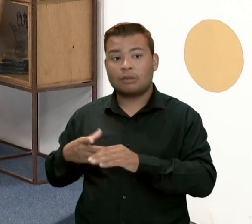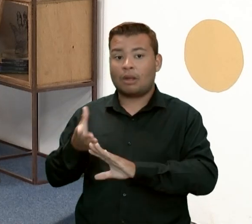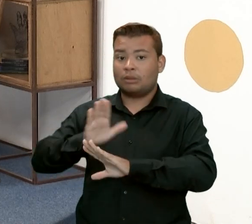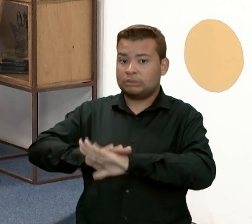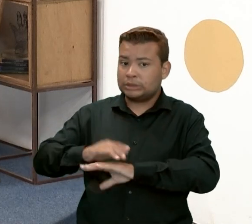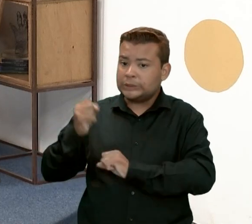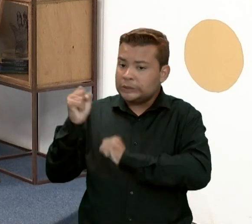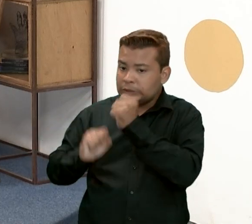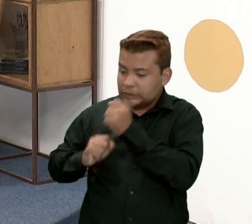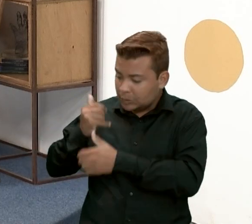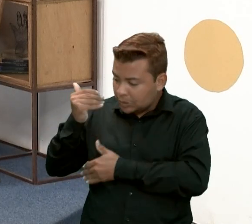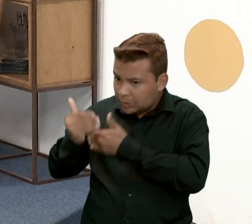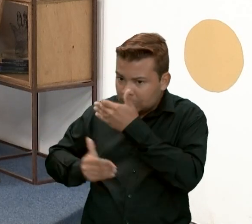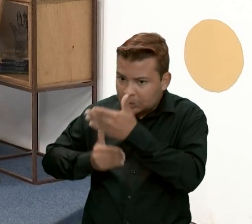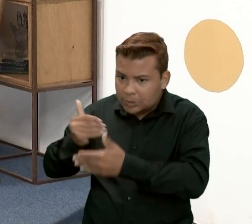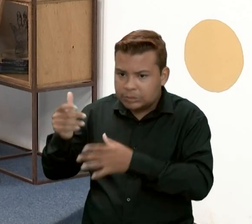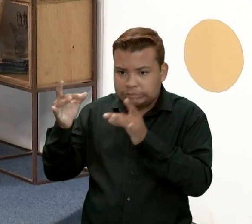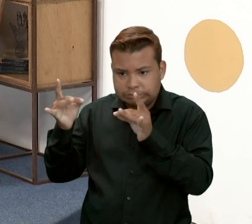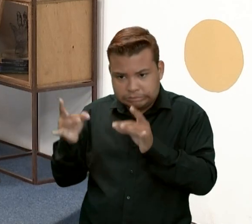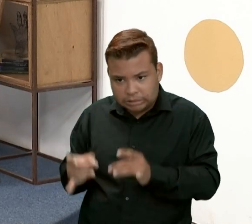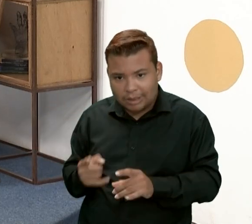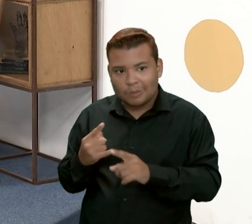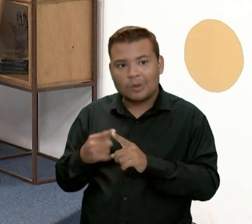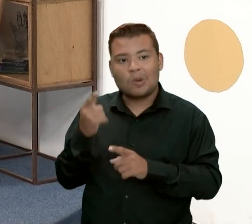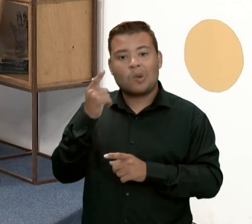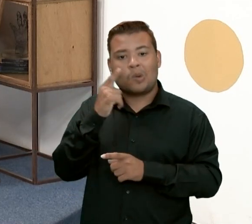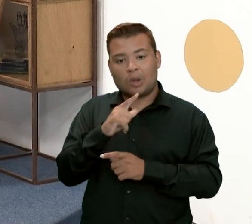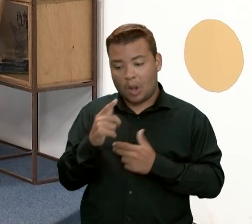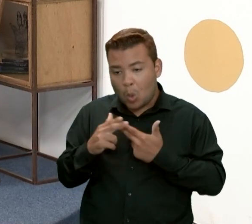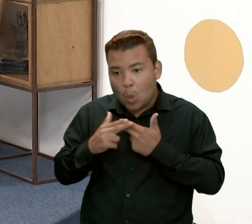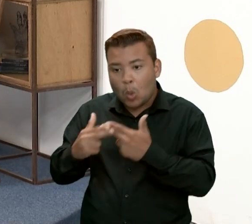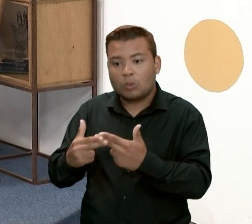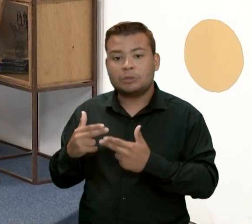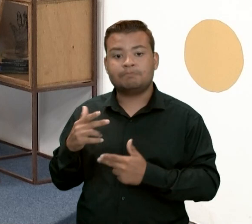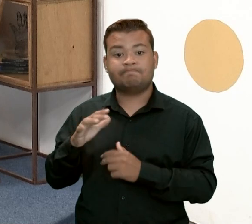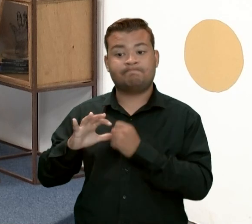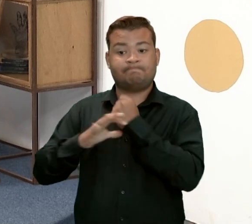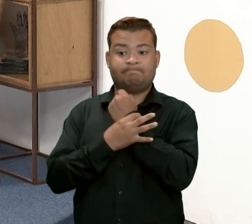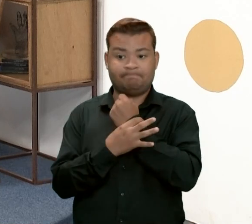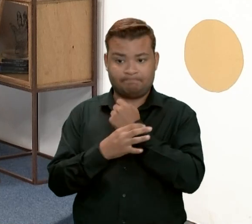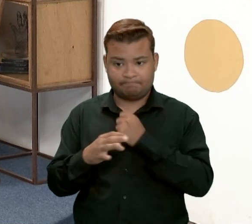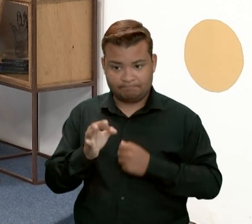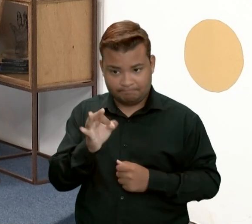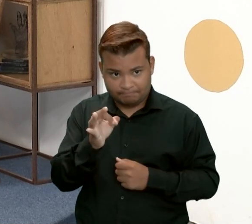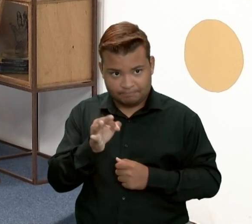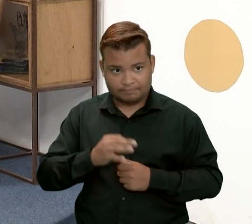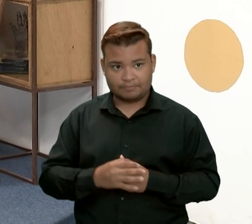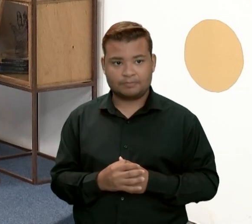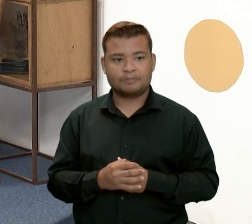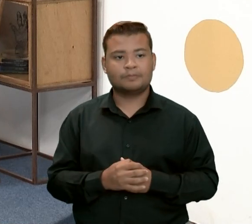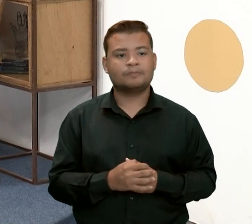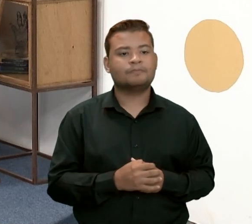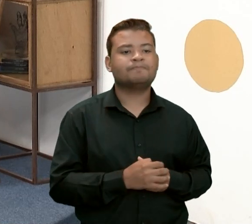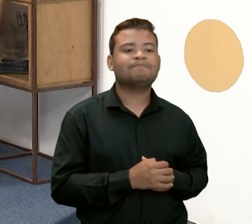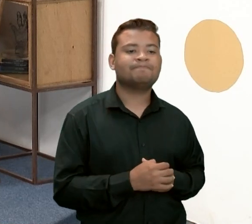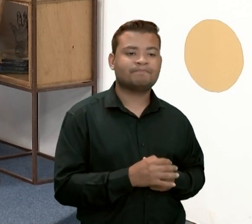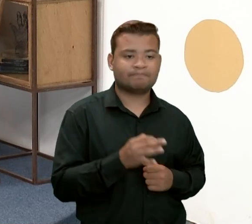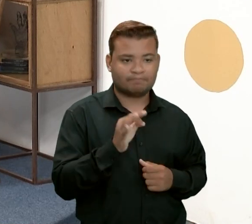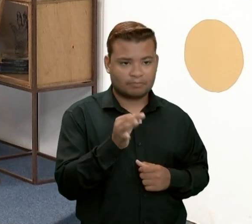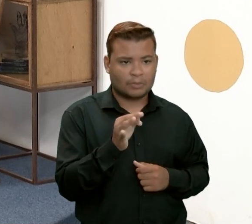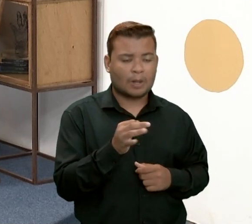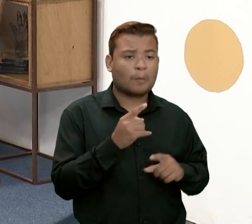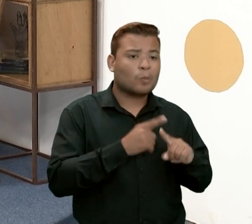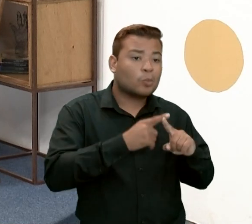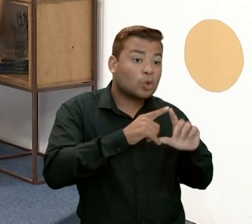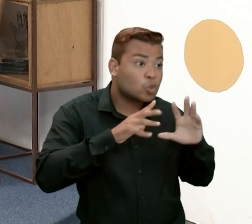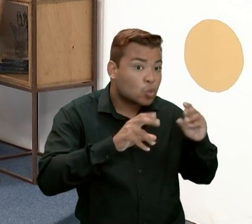que é feito para que essa extração esteja pronto para o nosso consumo, né, professora Tânia? Nem tudo que é